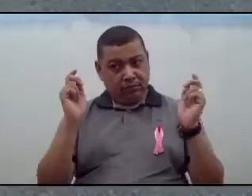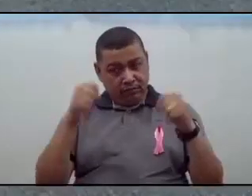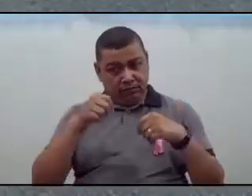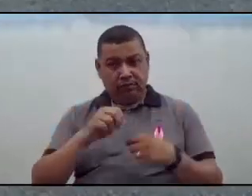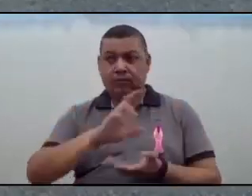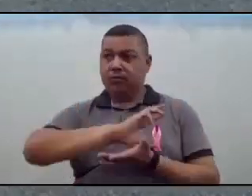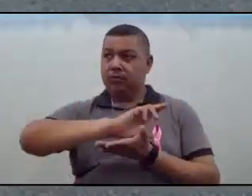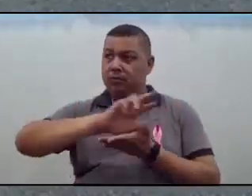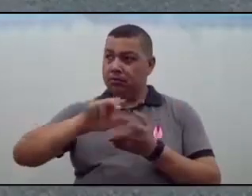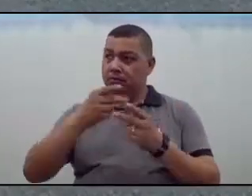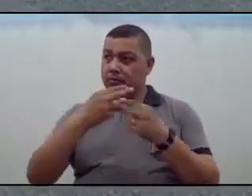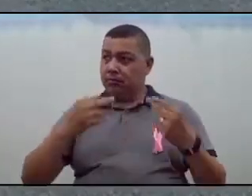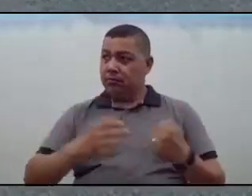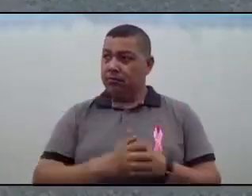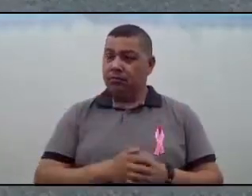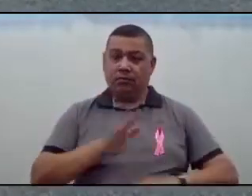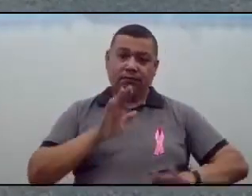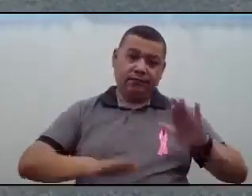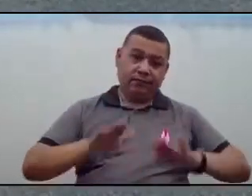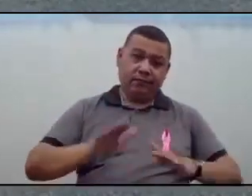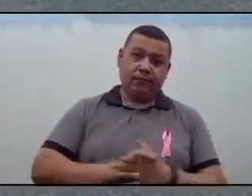situações, Ivan, que às vezes fica